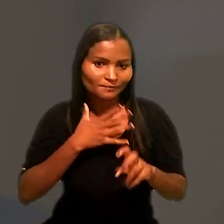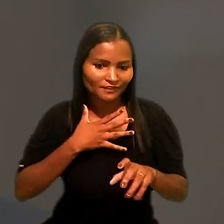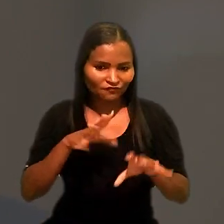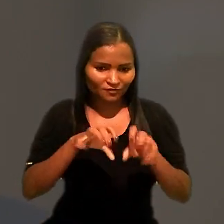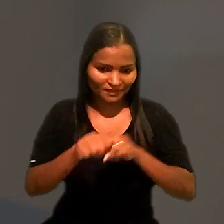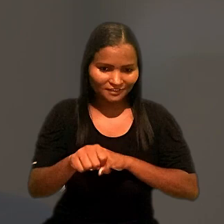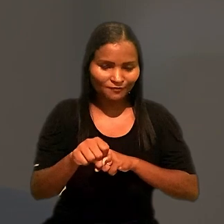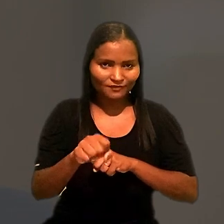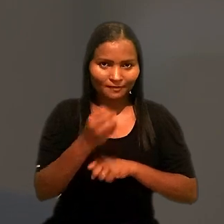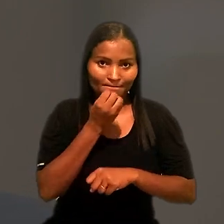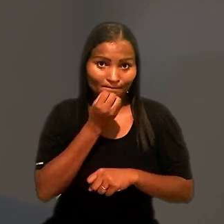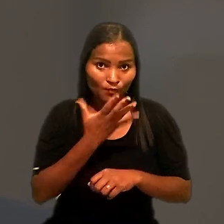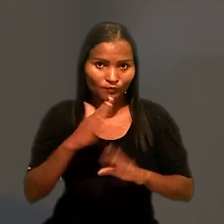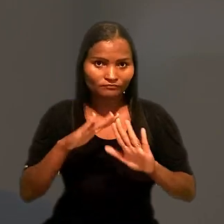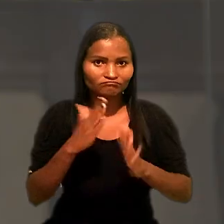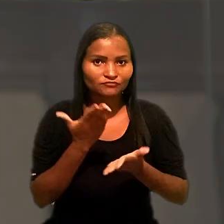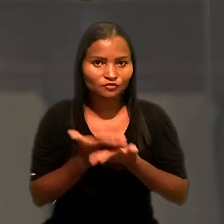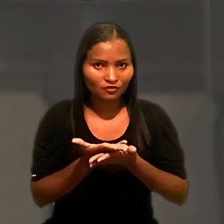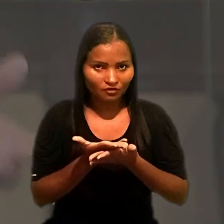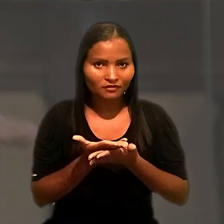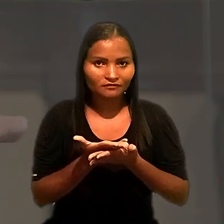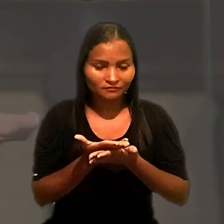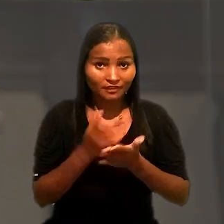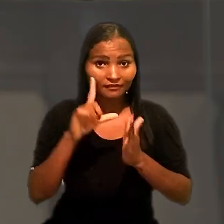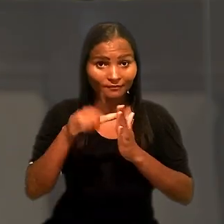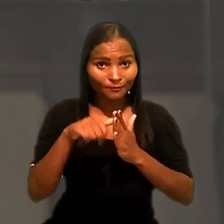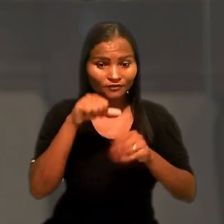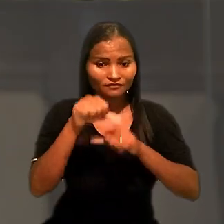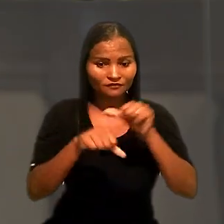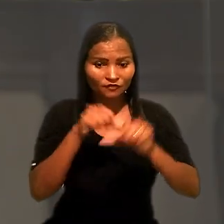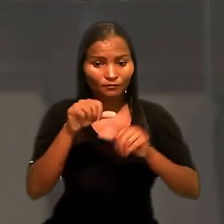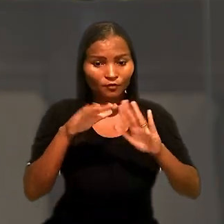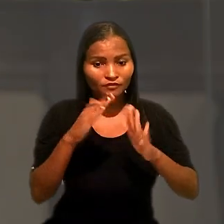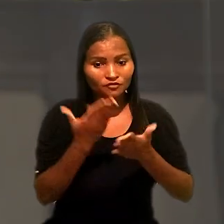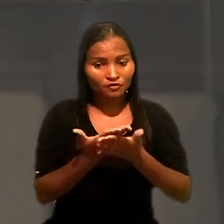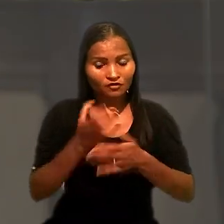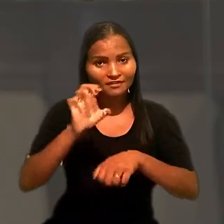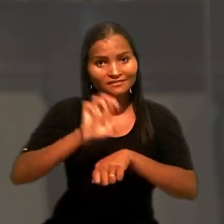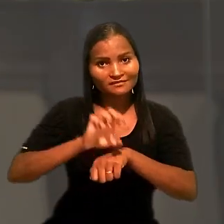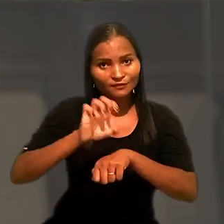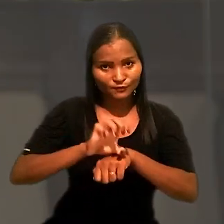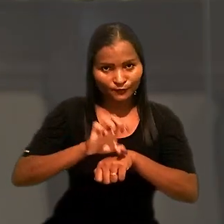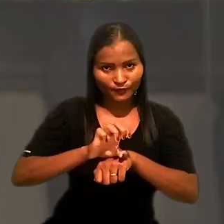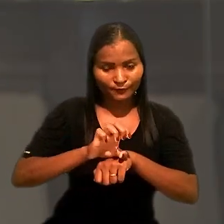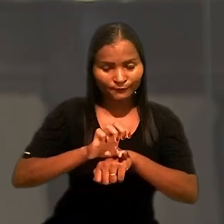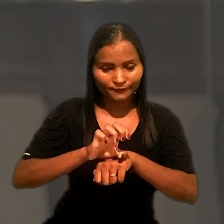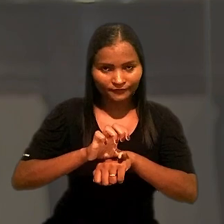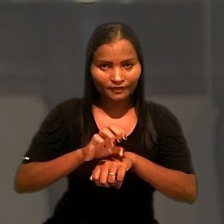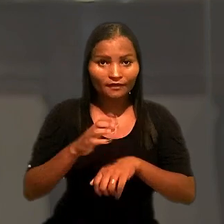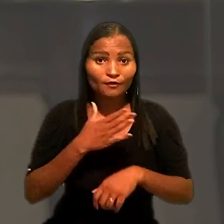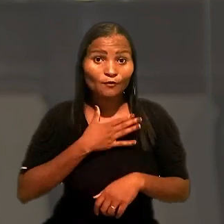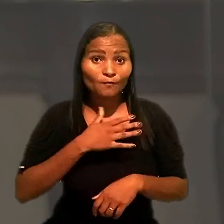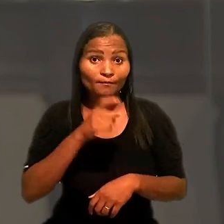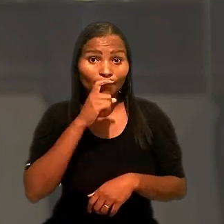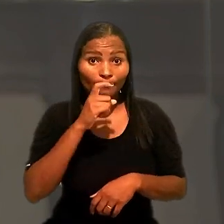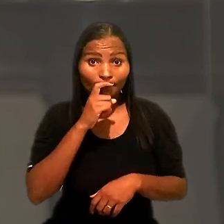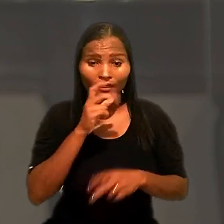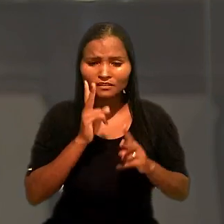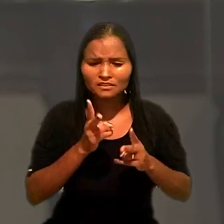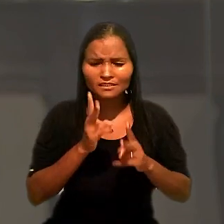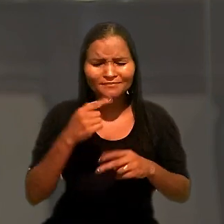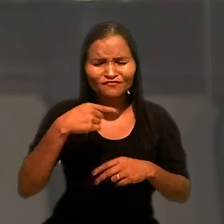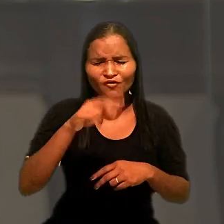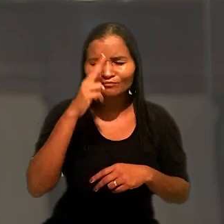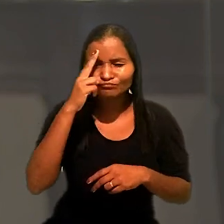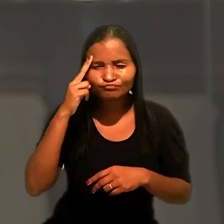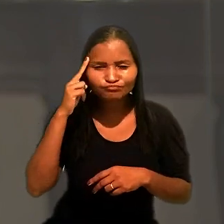colégio, posteriormente tornou-se até um colégio estadual, em Pedro Leopoldo. Meu pai é que sempre foi